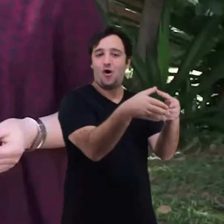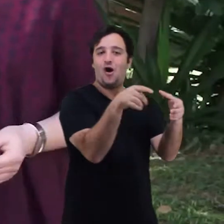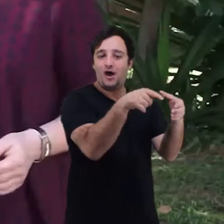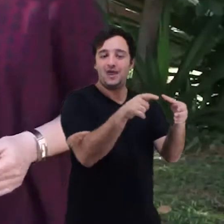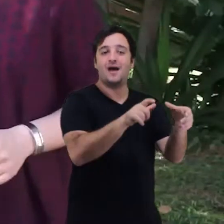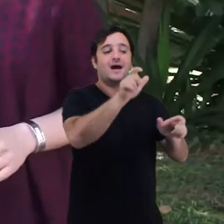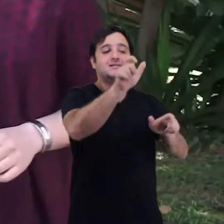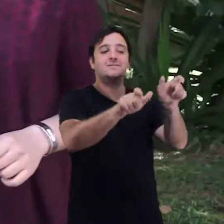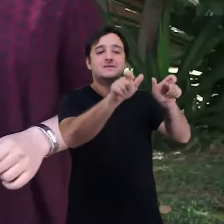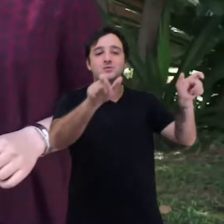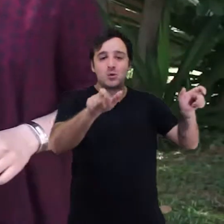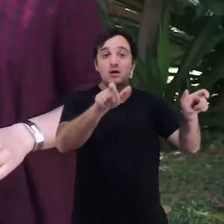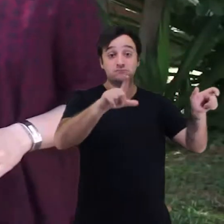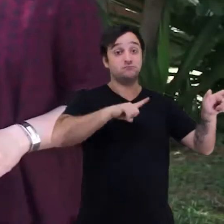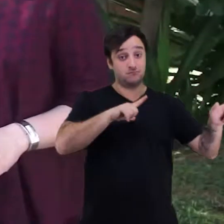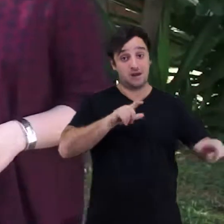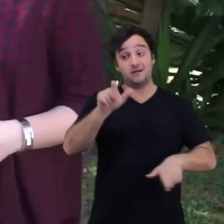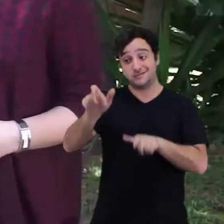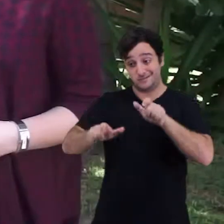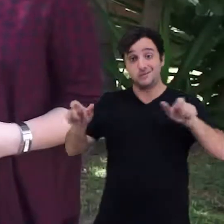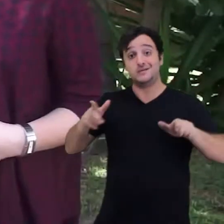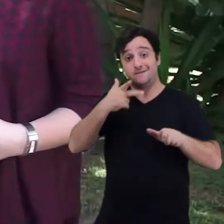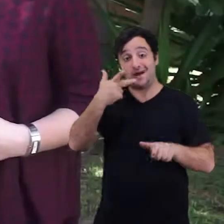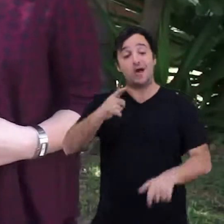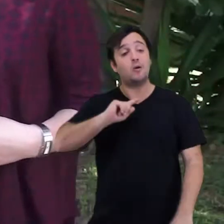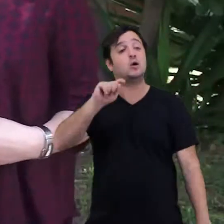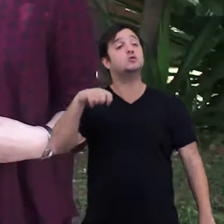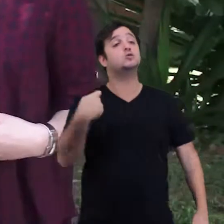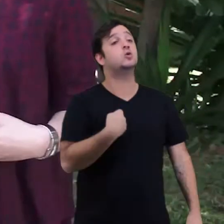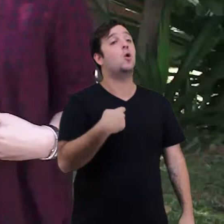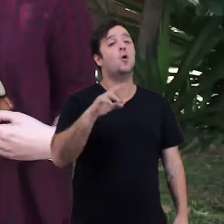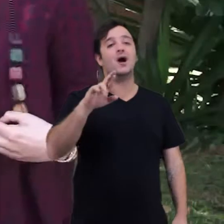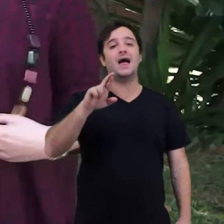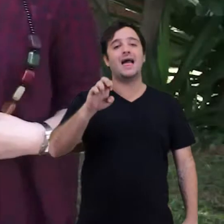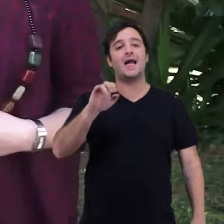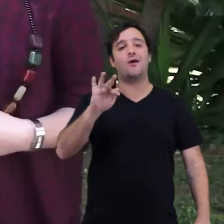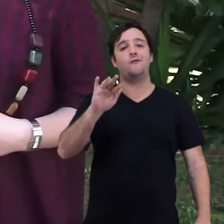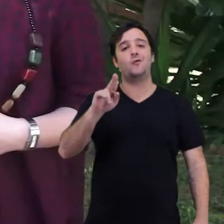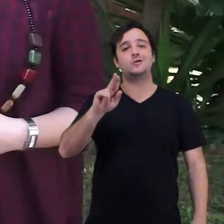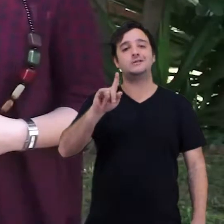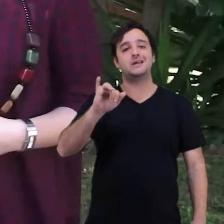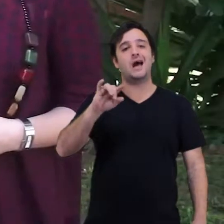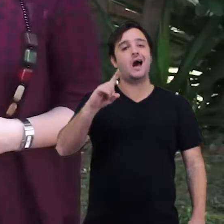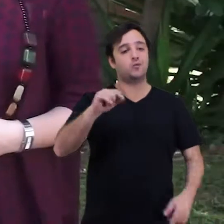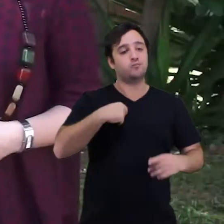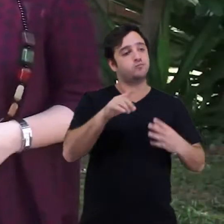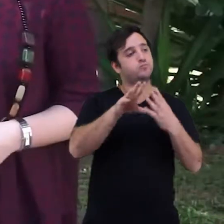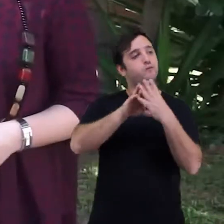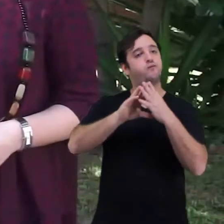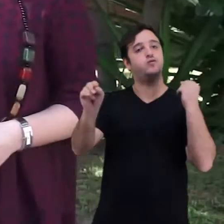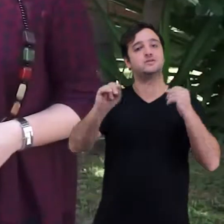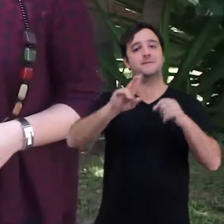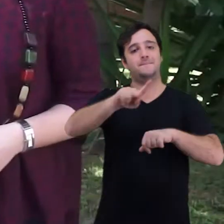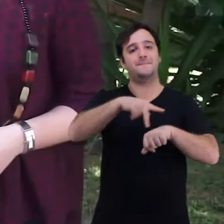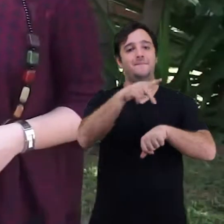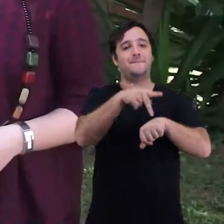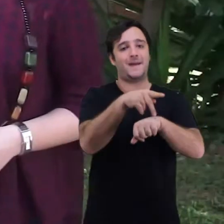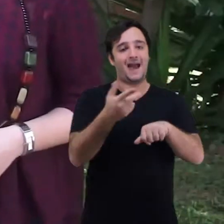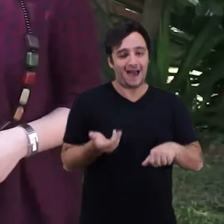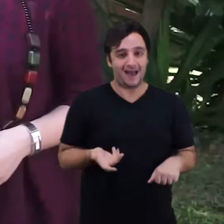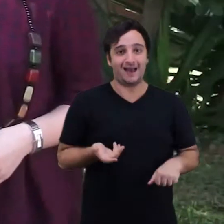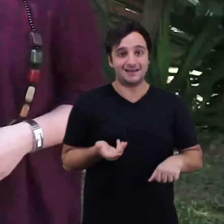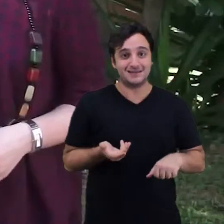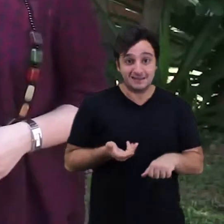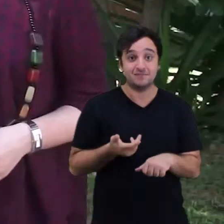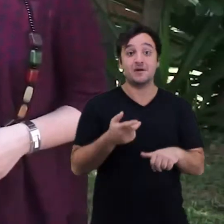uma categoria, um status que ele é definido pelo Alto Comissariado das Nações Unidas para Refugiados, né? Então, também a ONU vai dizer quais são os países que